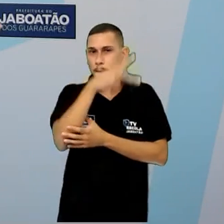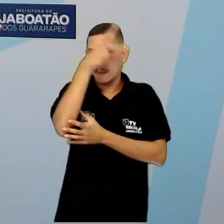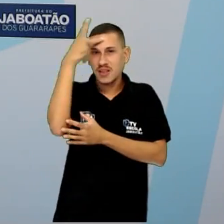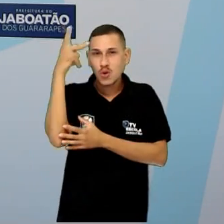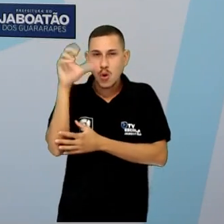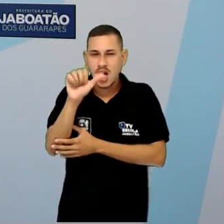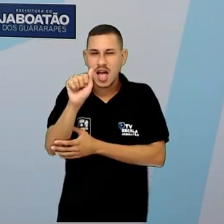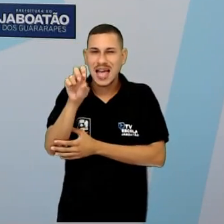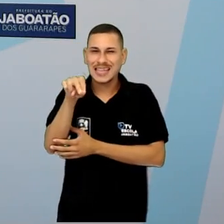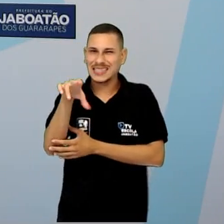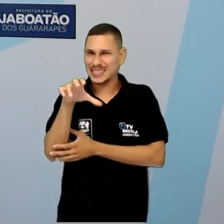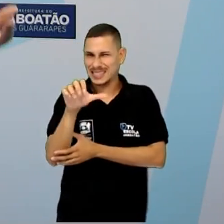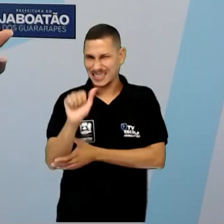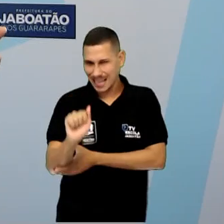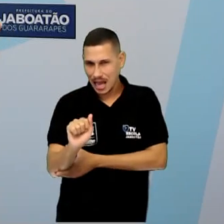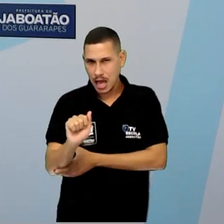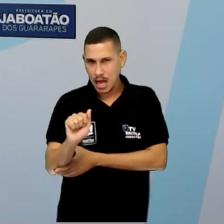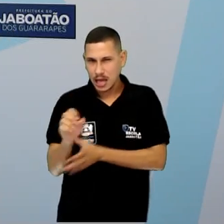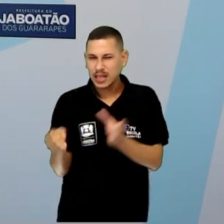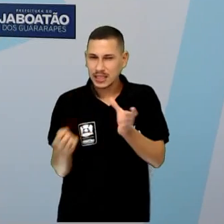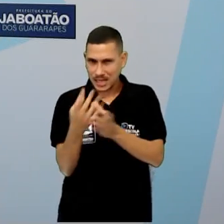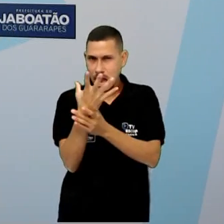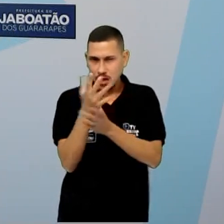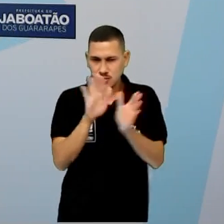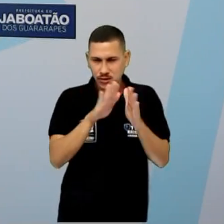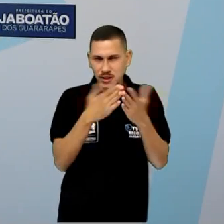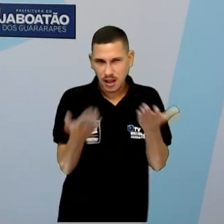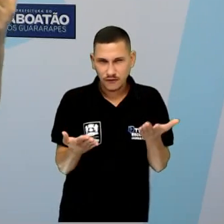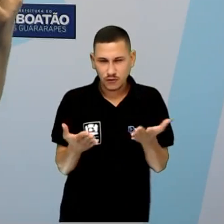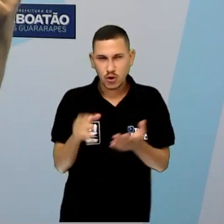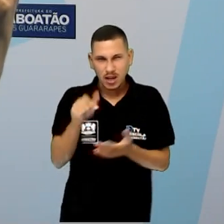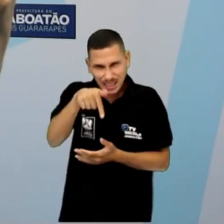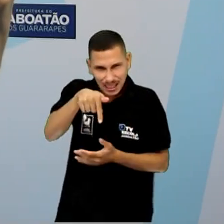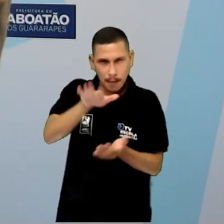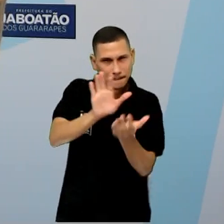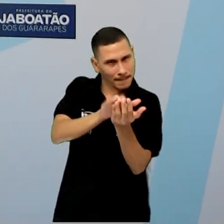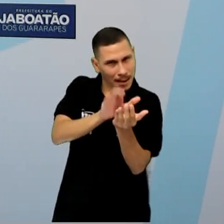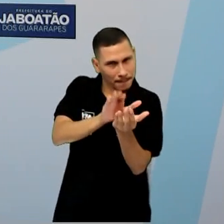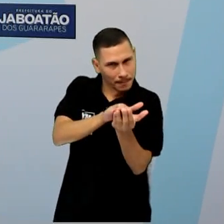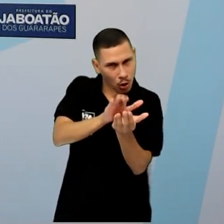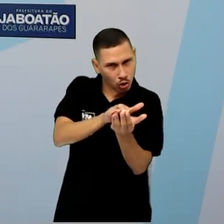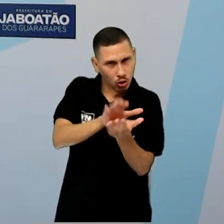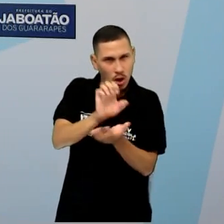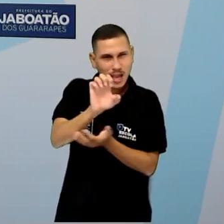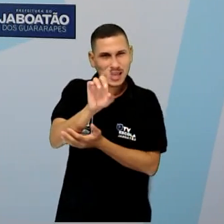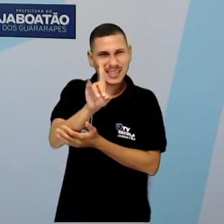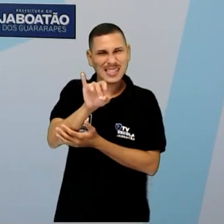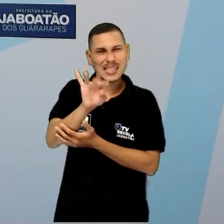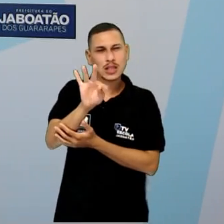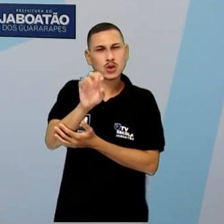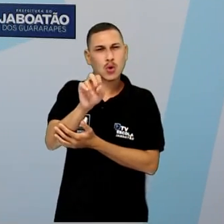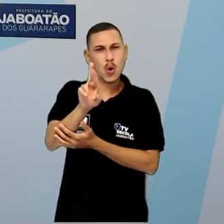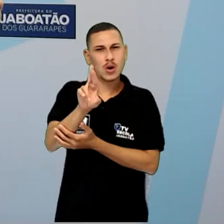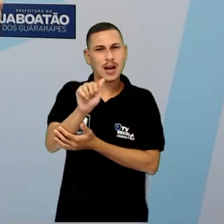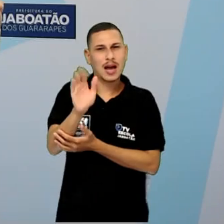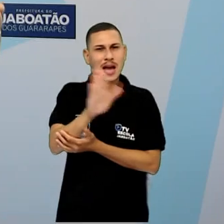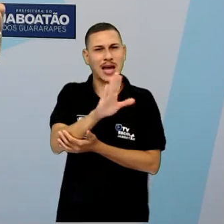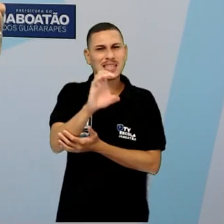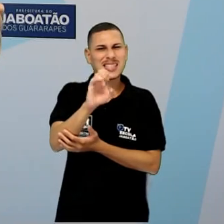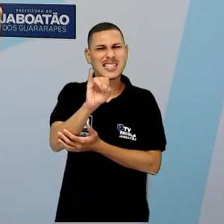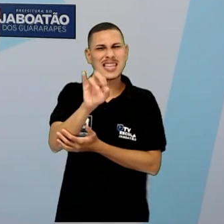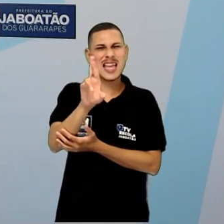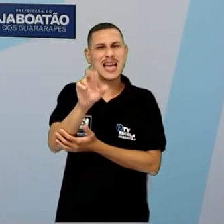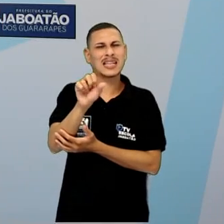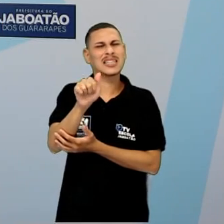uma grande contadora de histórias, é uma autora daqui de Pernambuco e foi publicado pela editora Ciranda Cultural. A